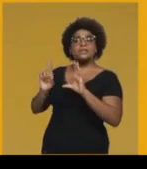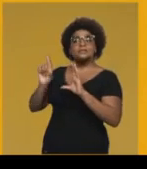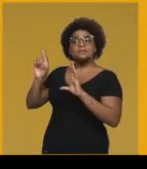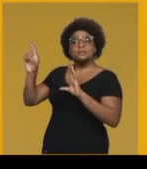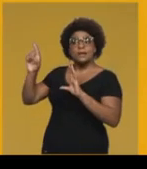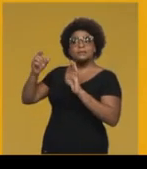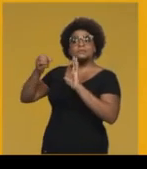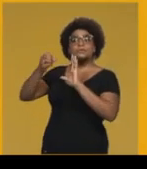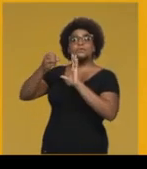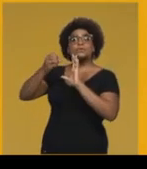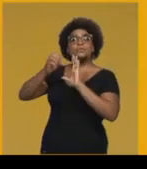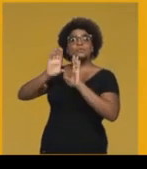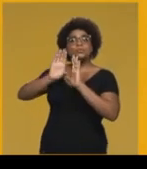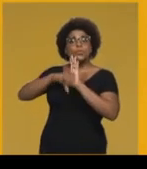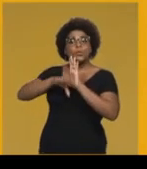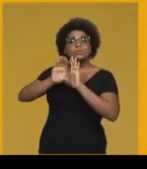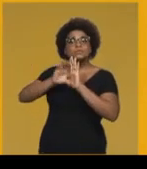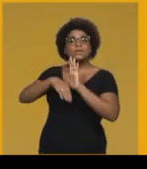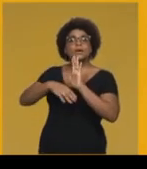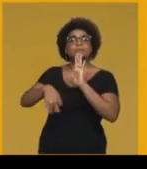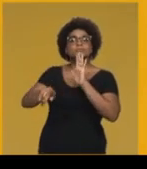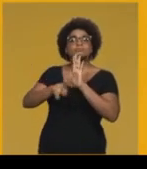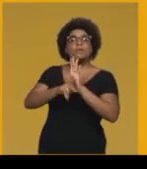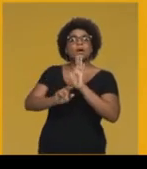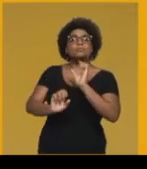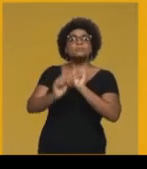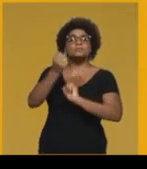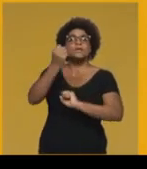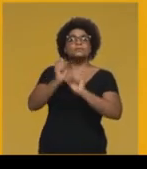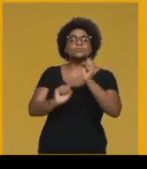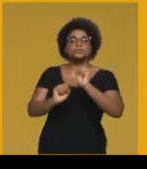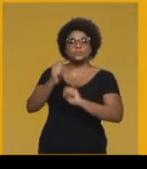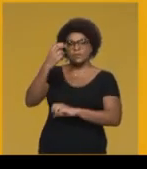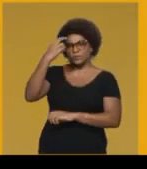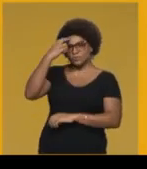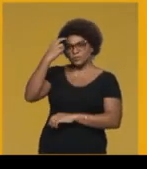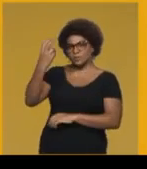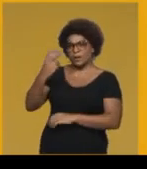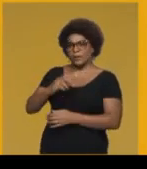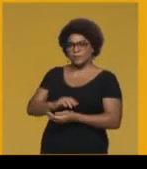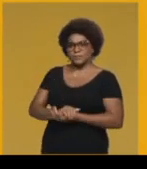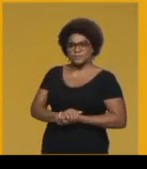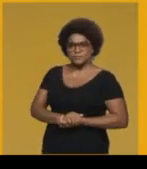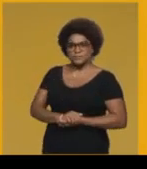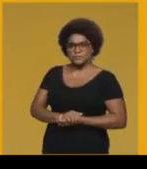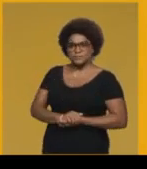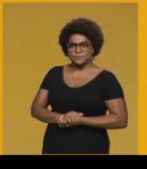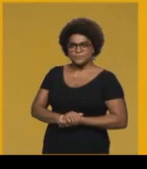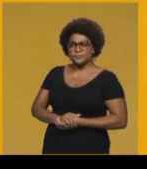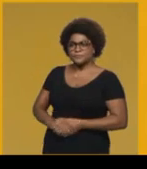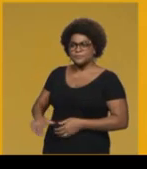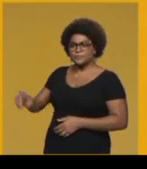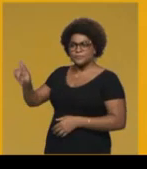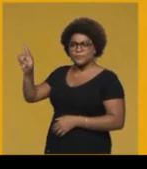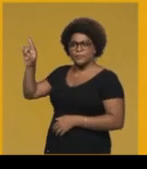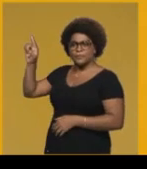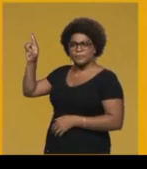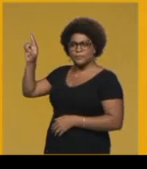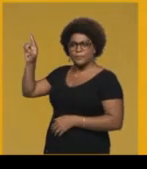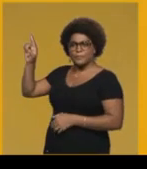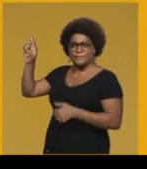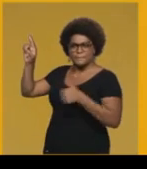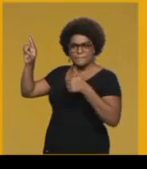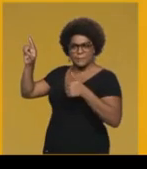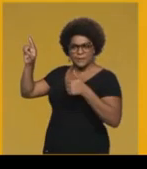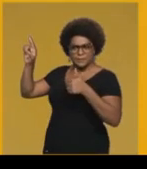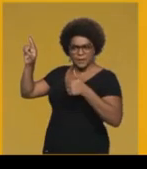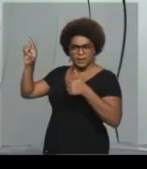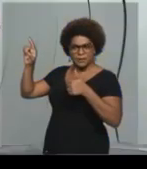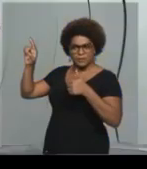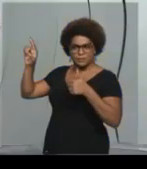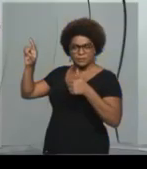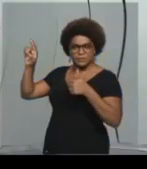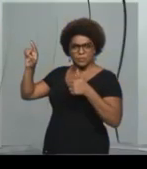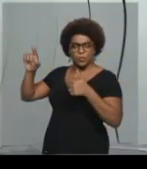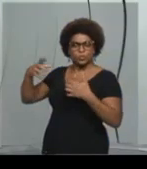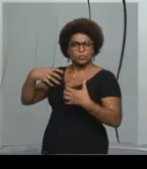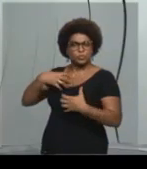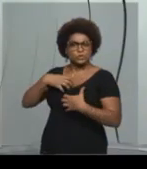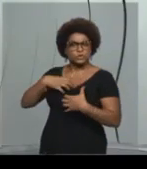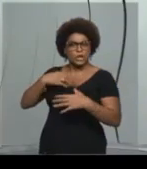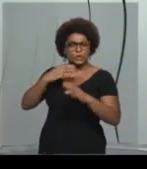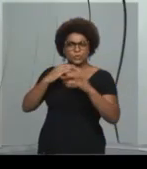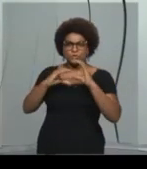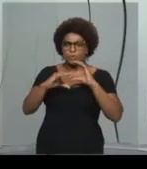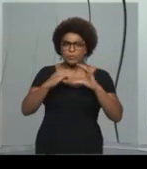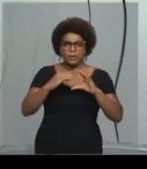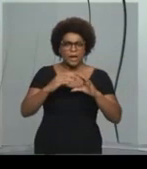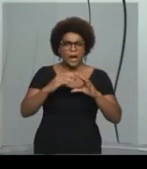conceito da indústria cultural. Um deles é o seguinte: os meios de comunicação não são neutros. A TV que você